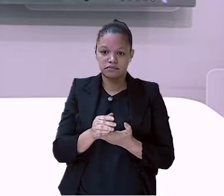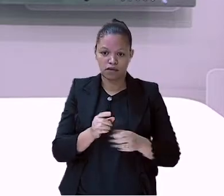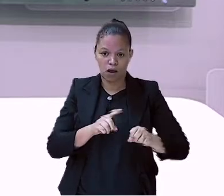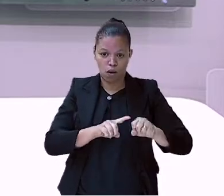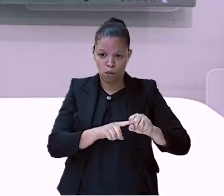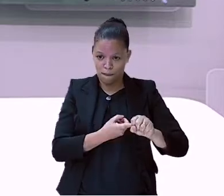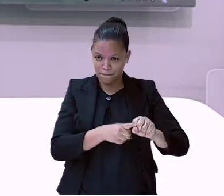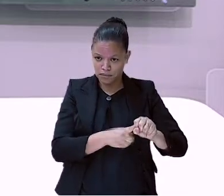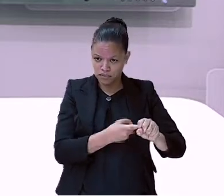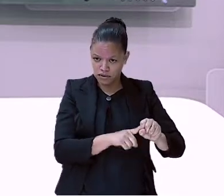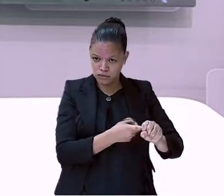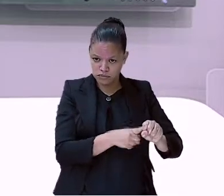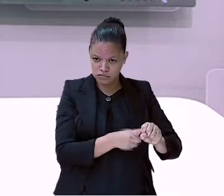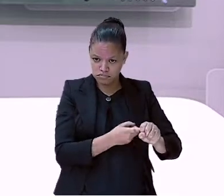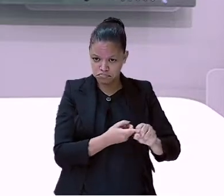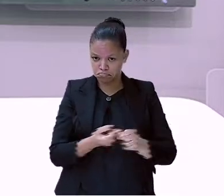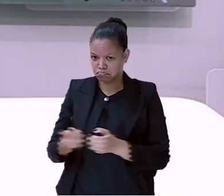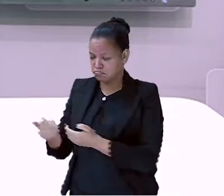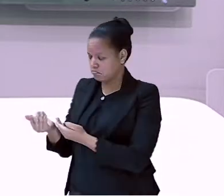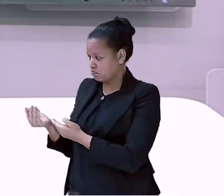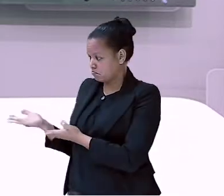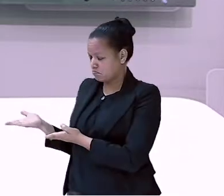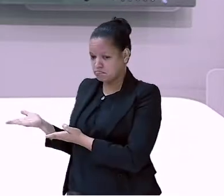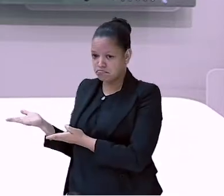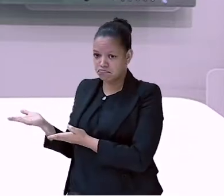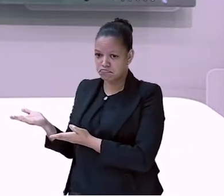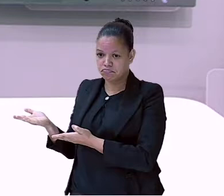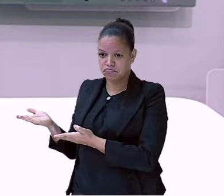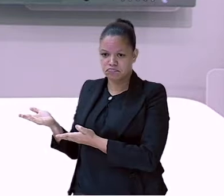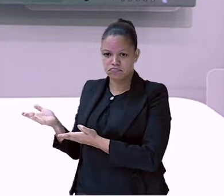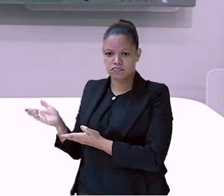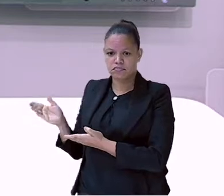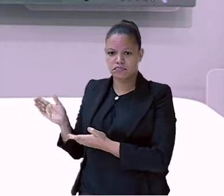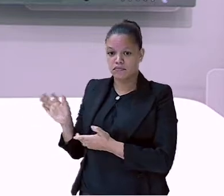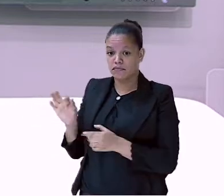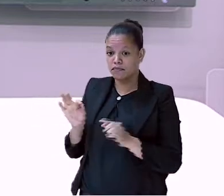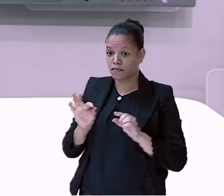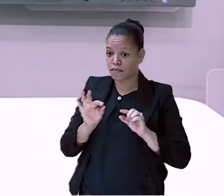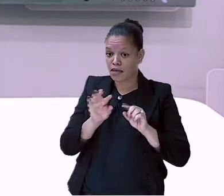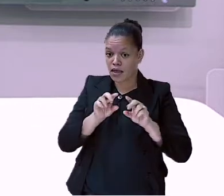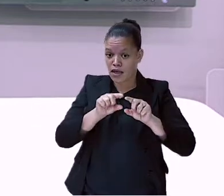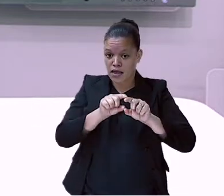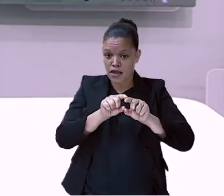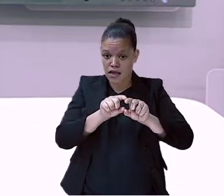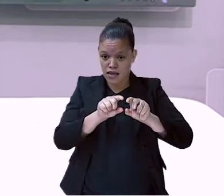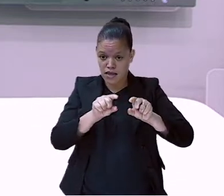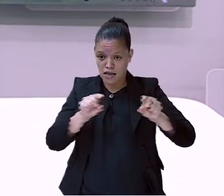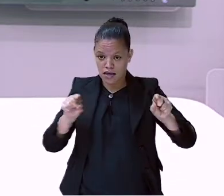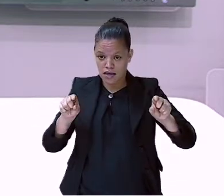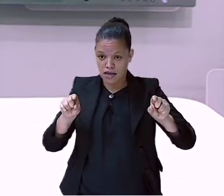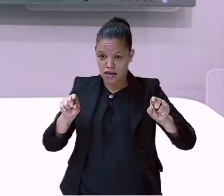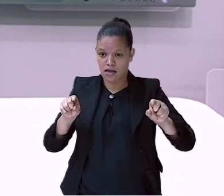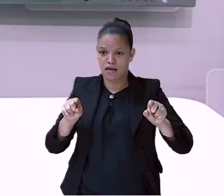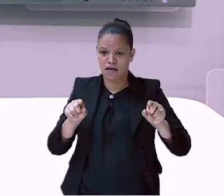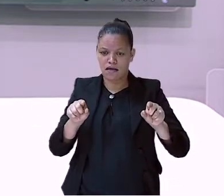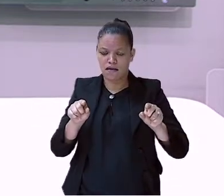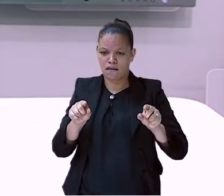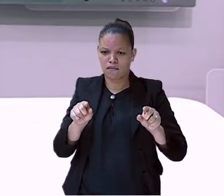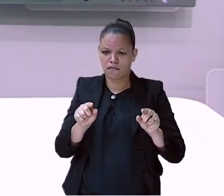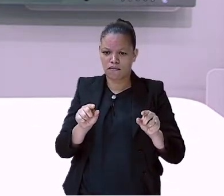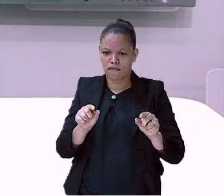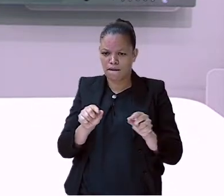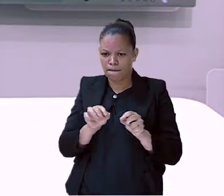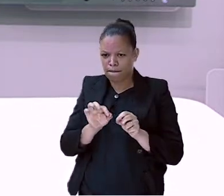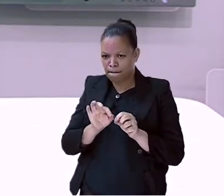foi. Então, olha, ele foi até o 2 e aí